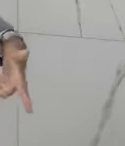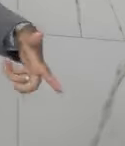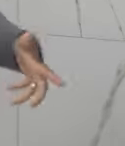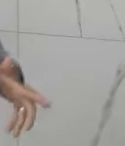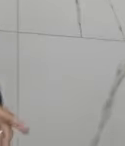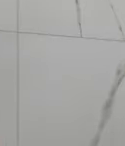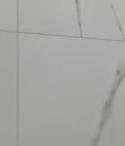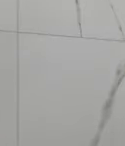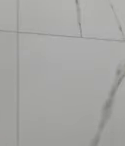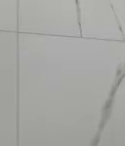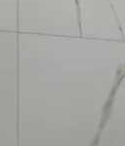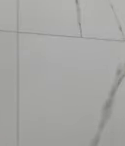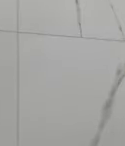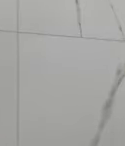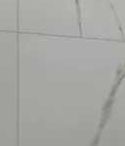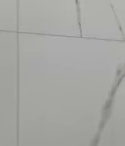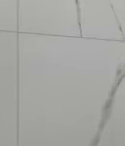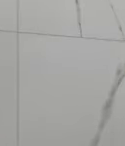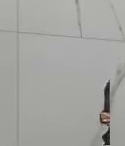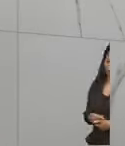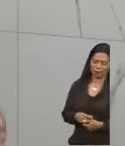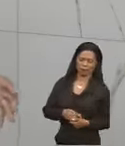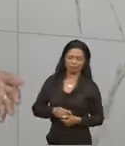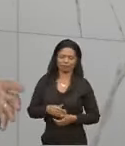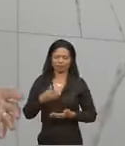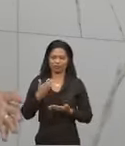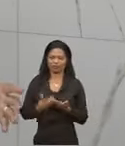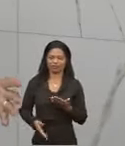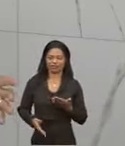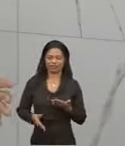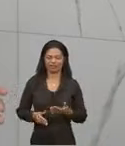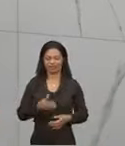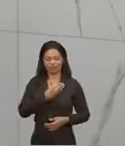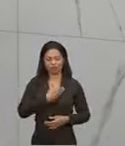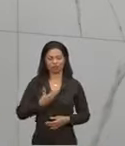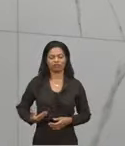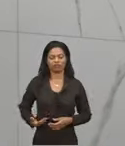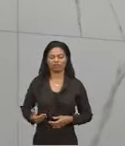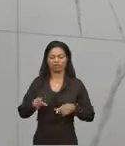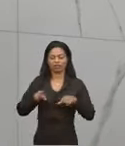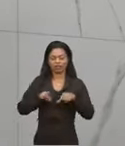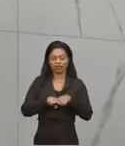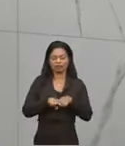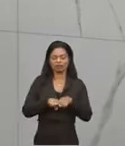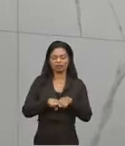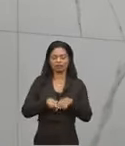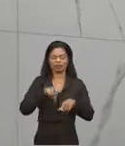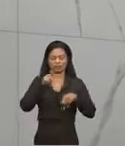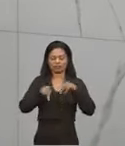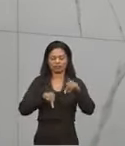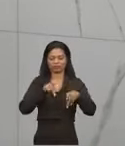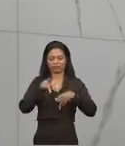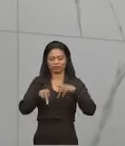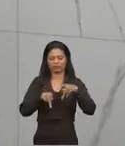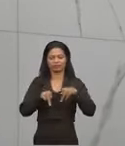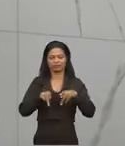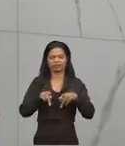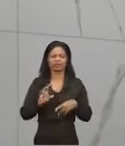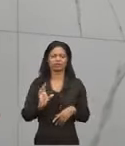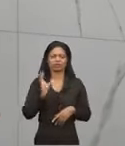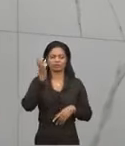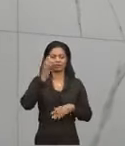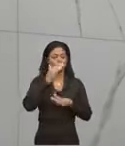perde também é a população. A gente tem que trabalhar aqui de forma unida. E tem acontecido isso em todos